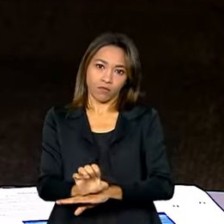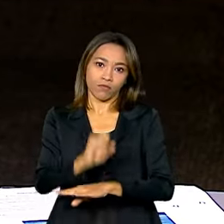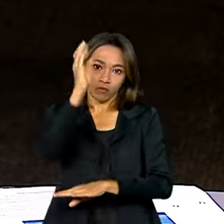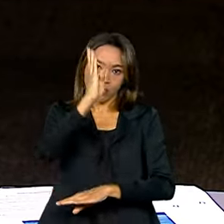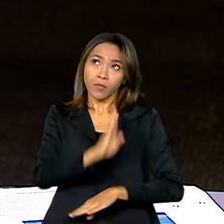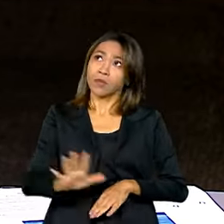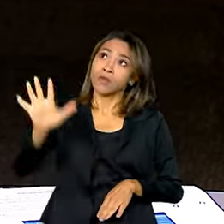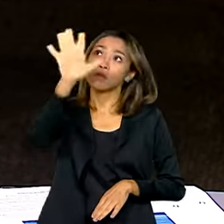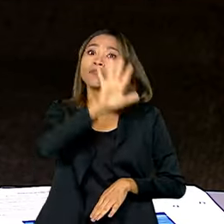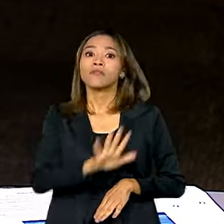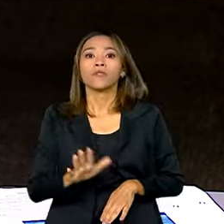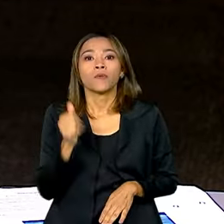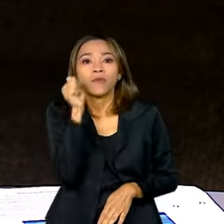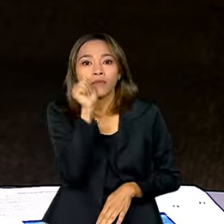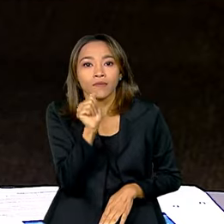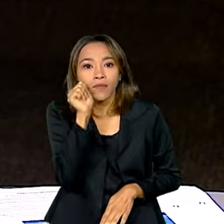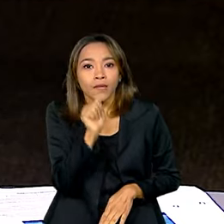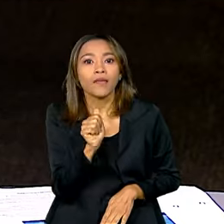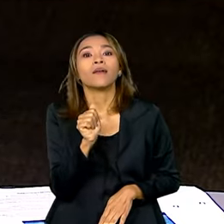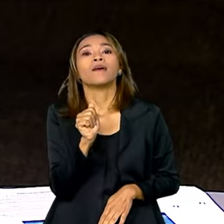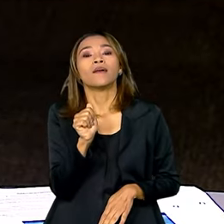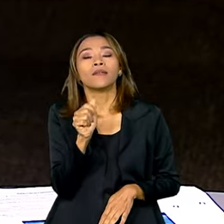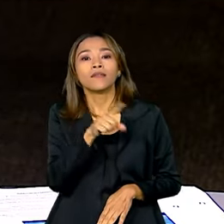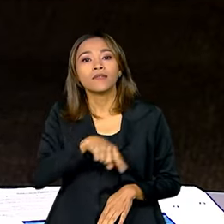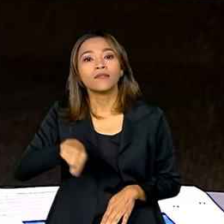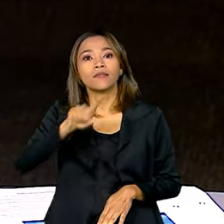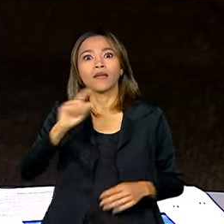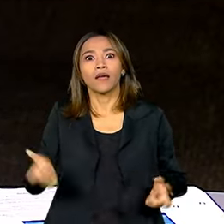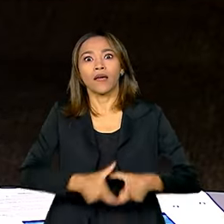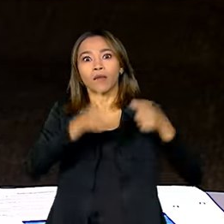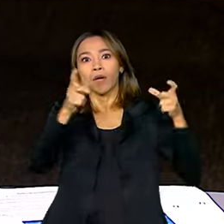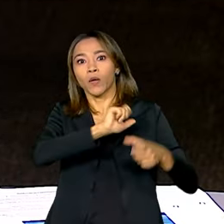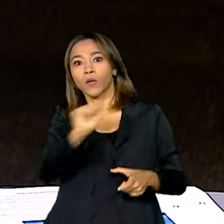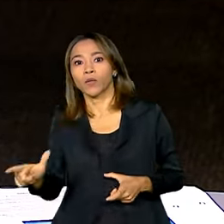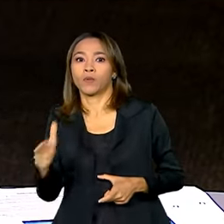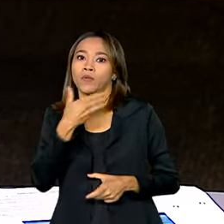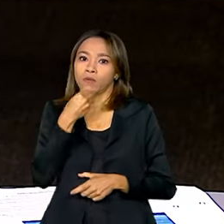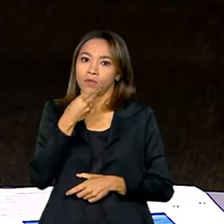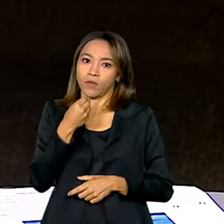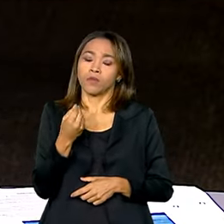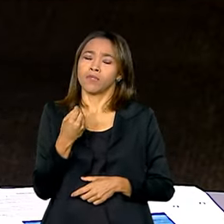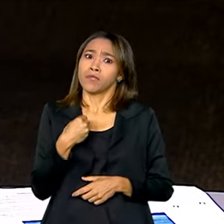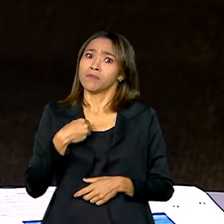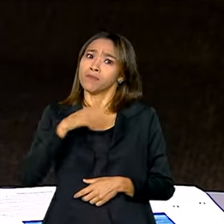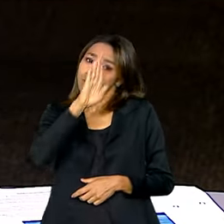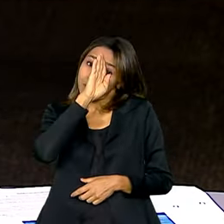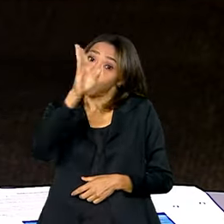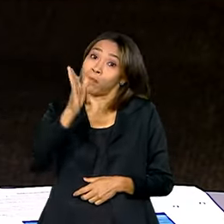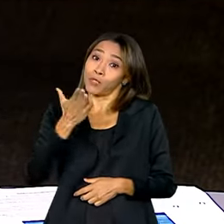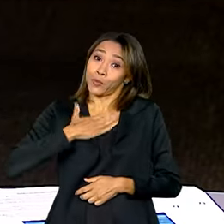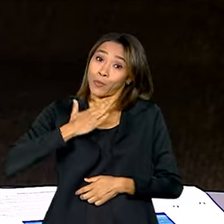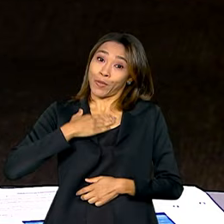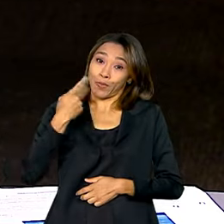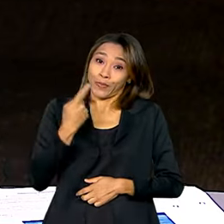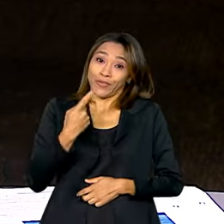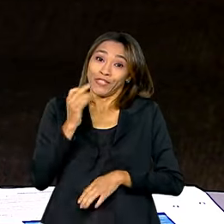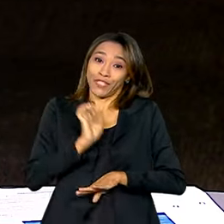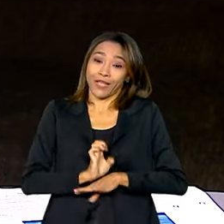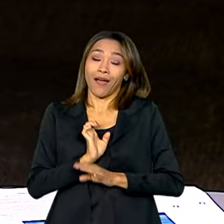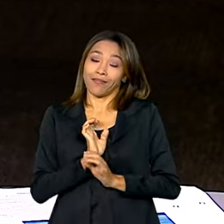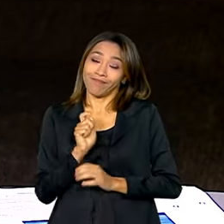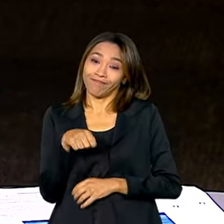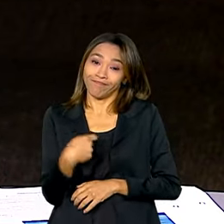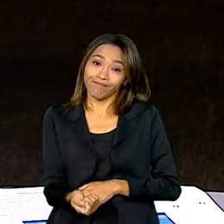são... o número de mulheres é maior do que o número de homens, inclusive no meu estado, em Pernambuco.